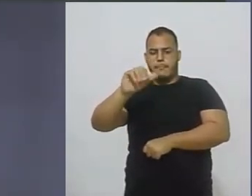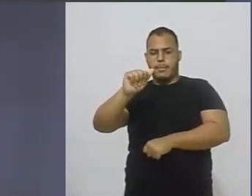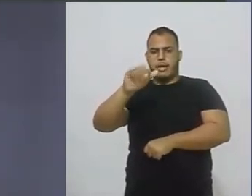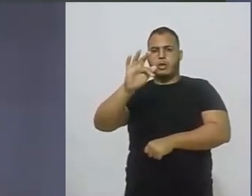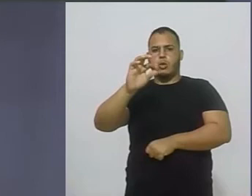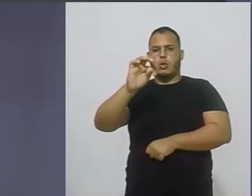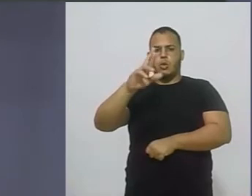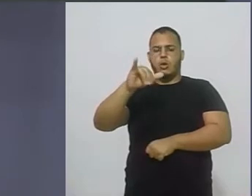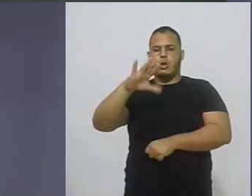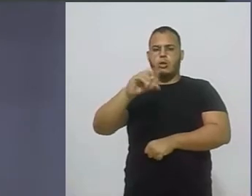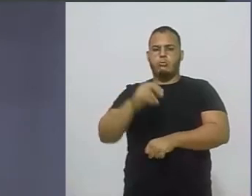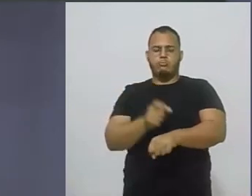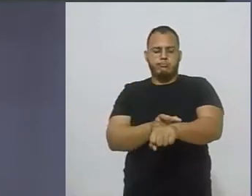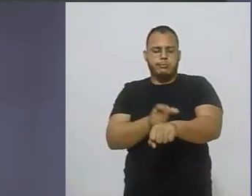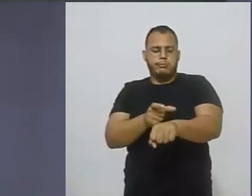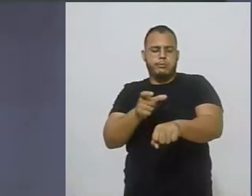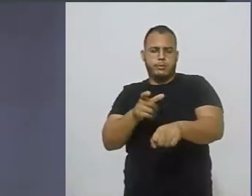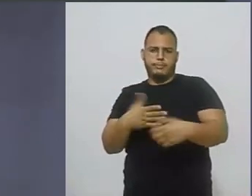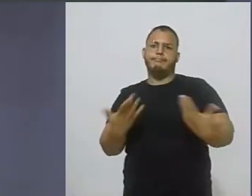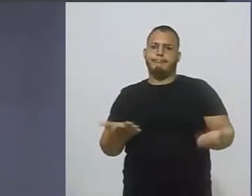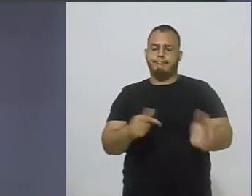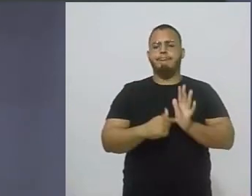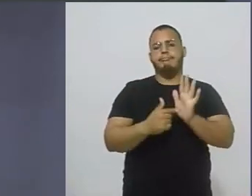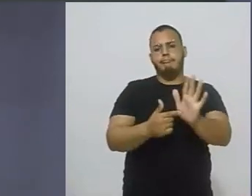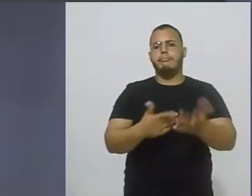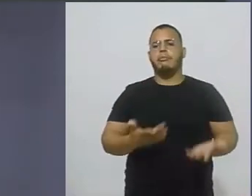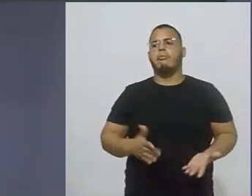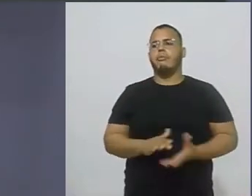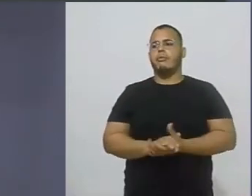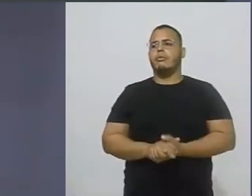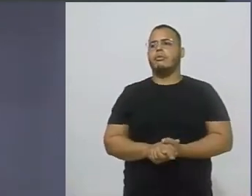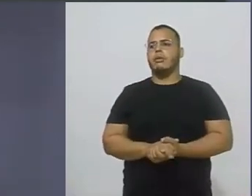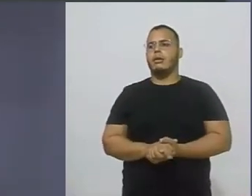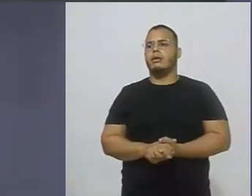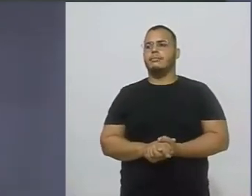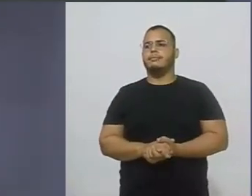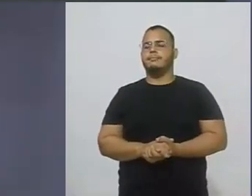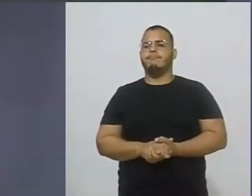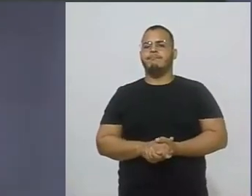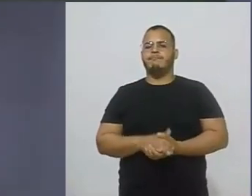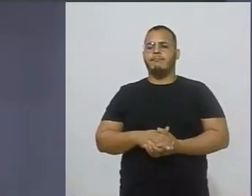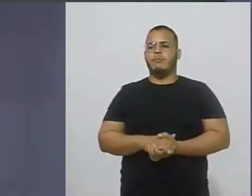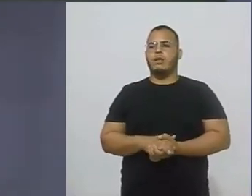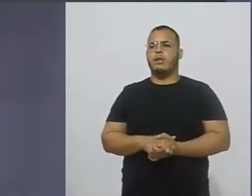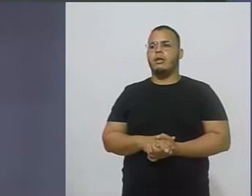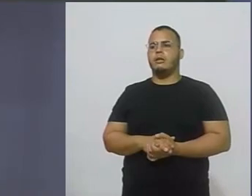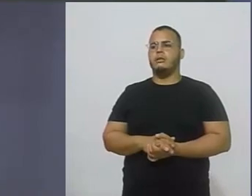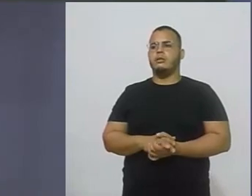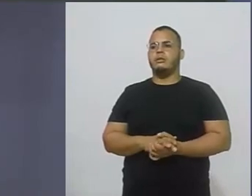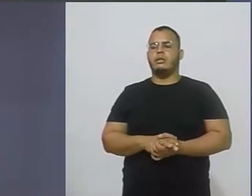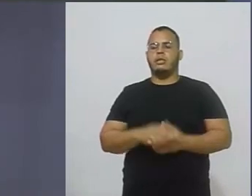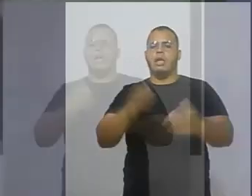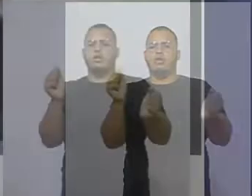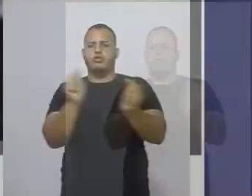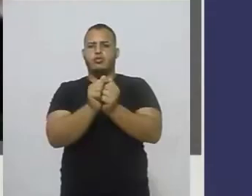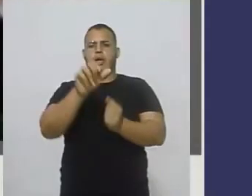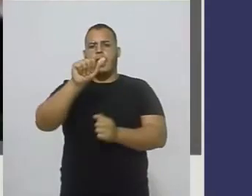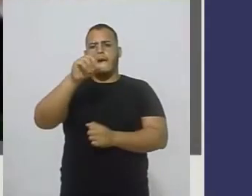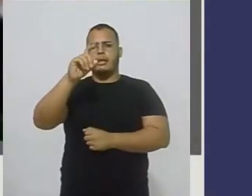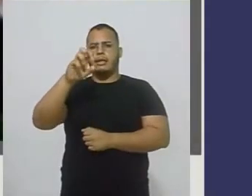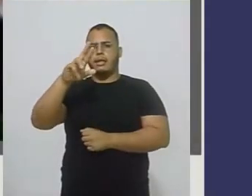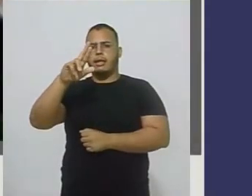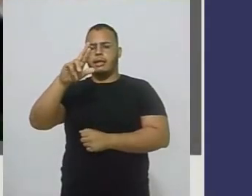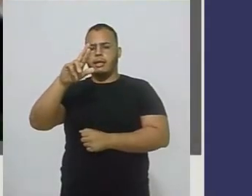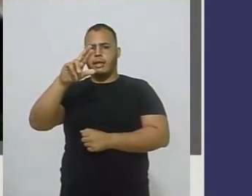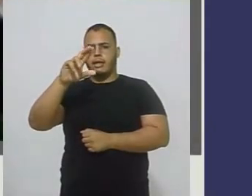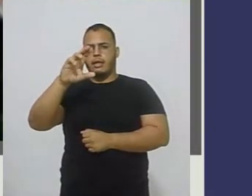defendendo de alguma coisa, normalmente um invasor, certo? E a adrenalina e noradrenalina juntas são hormônios